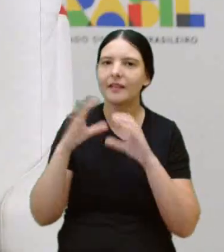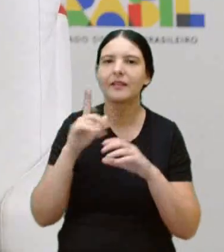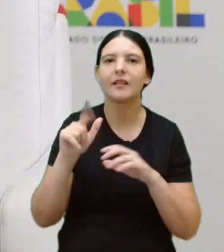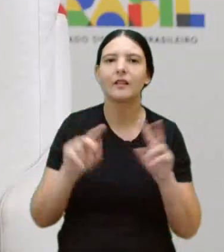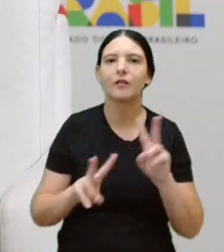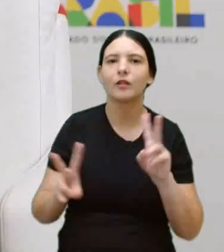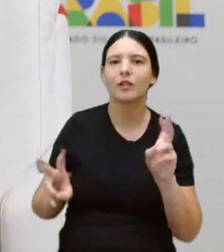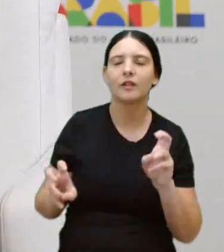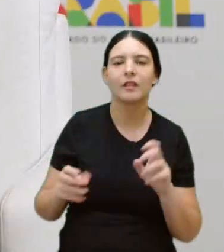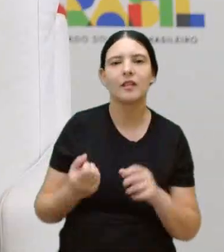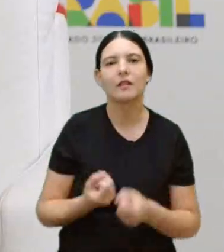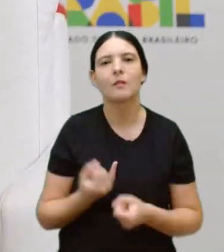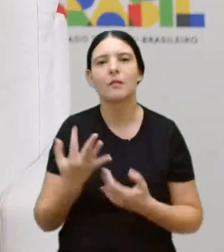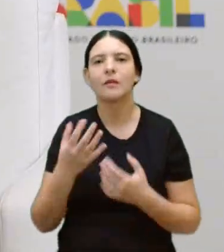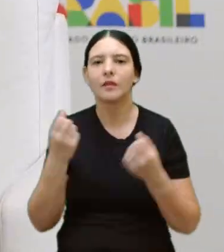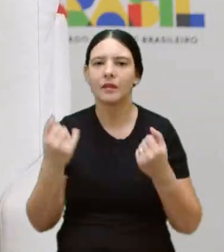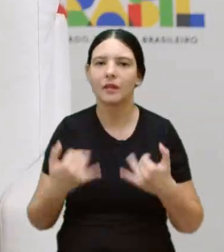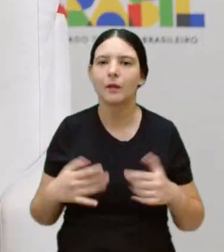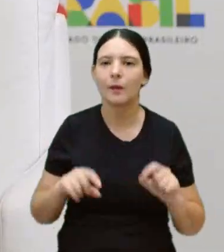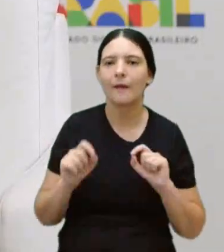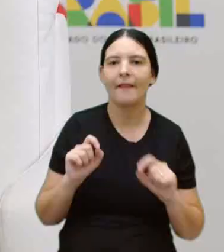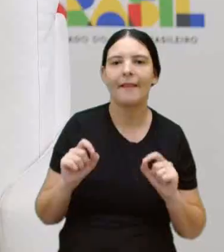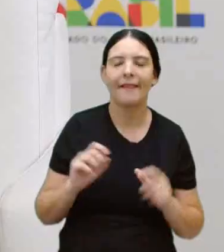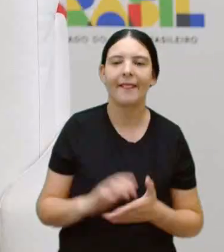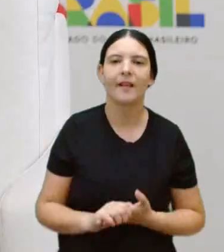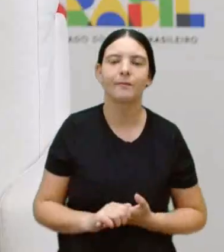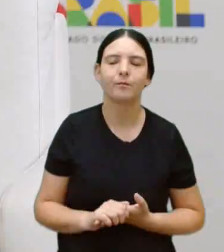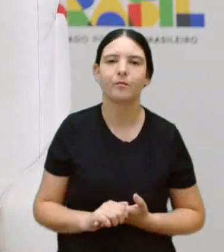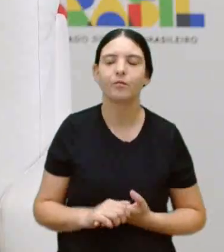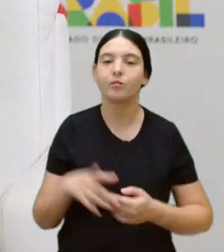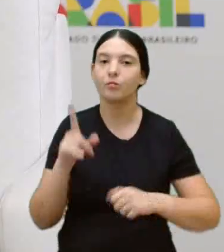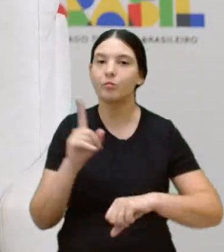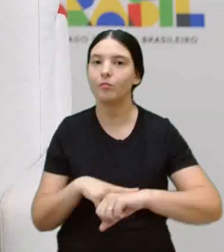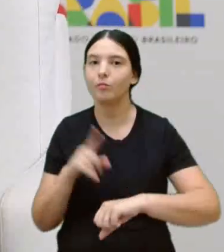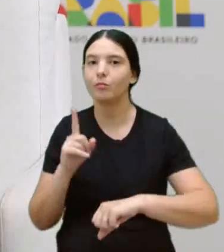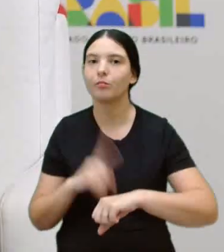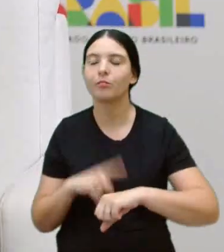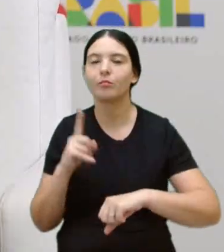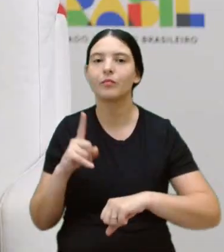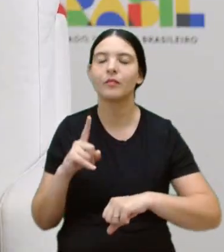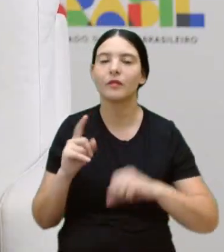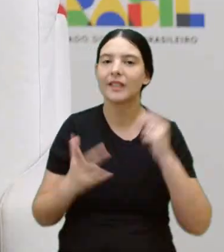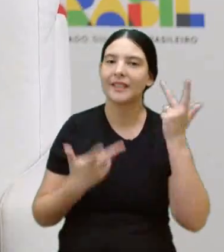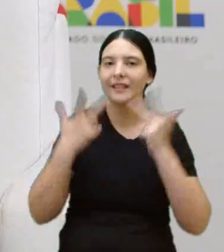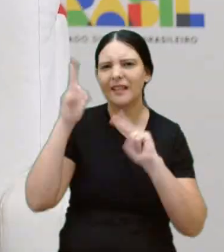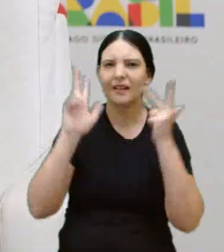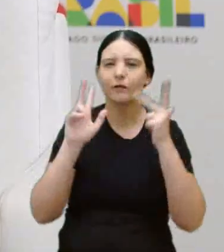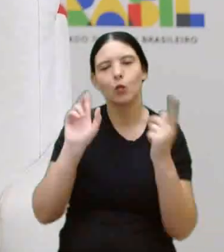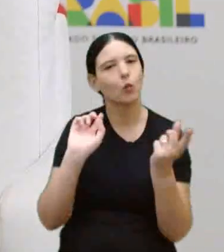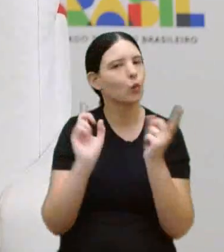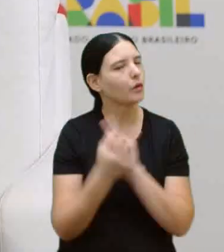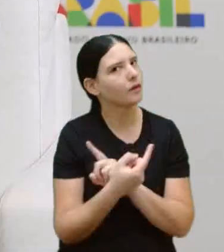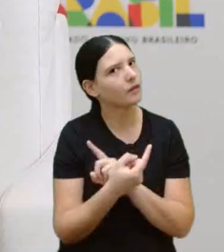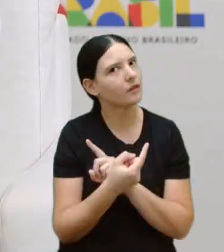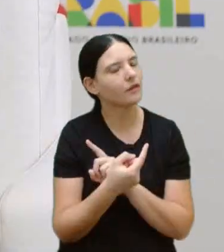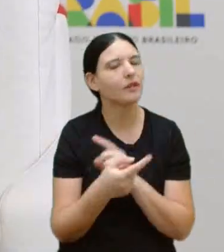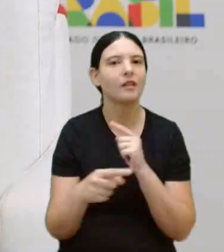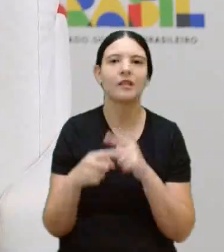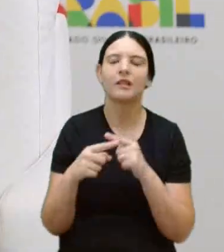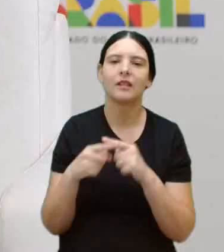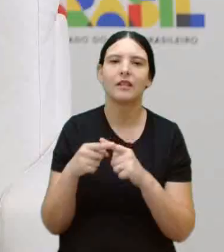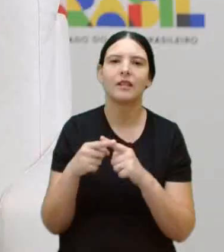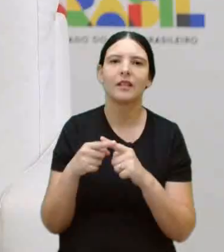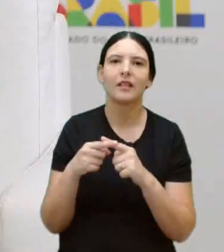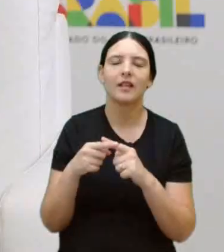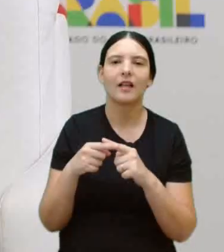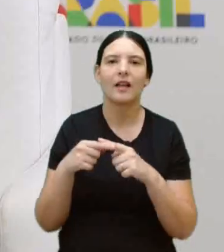ali. Que ela diz um momento que o Carnaval é o contrário. A gente tira a fantasia, que coloca